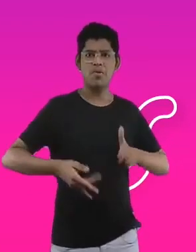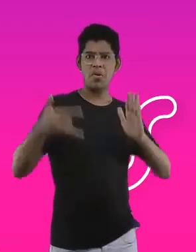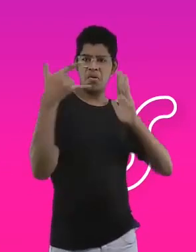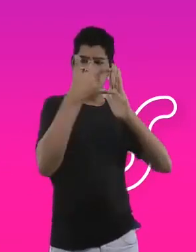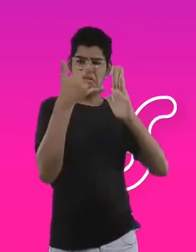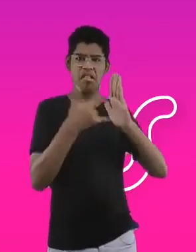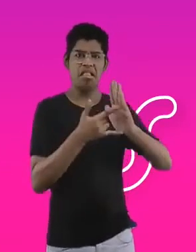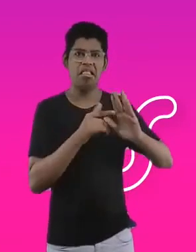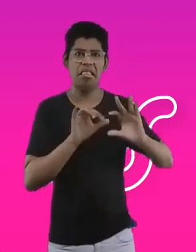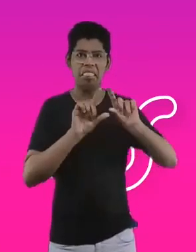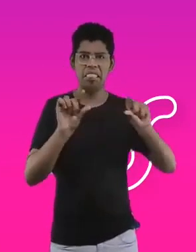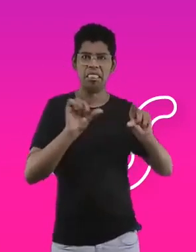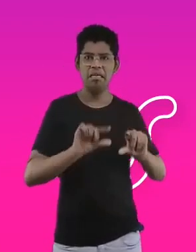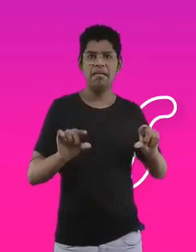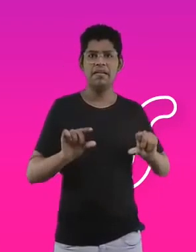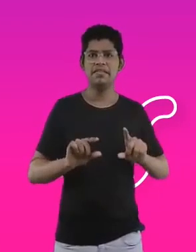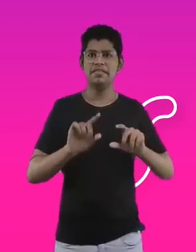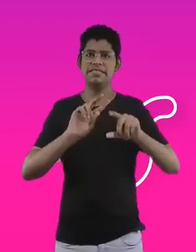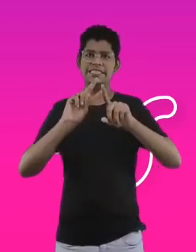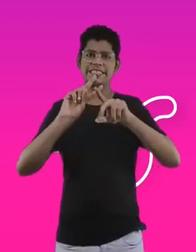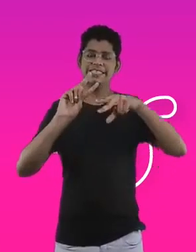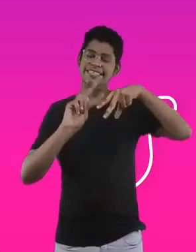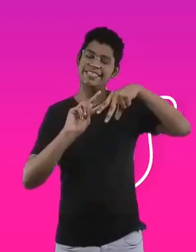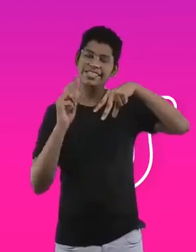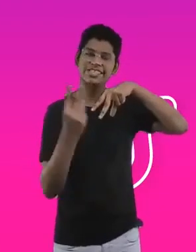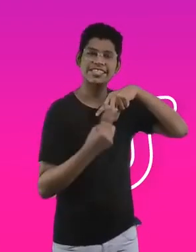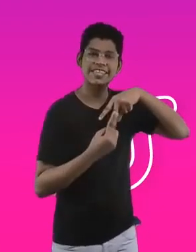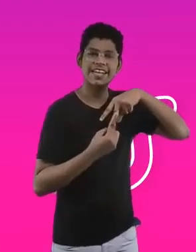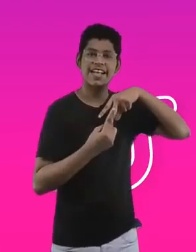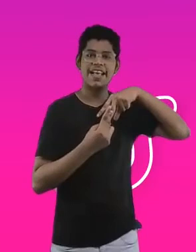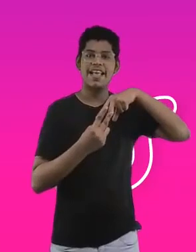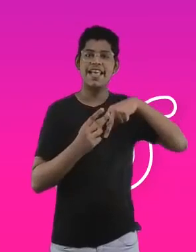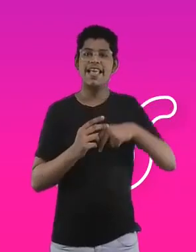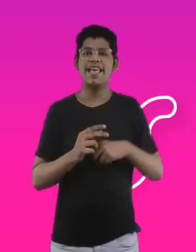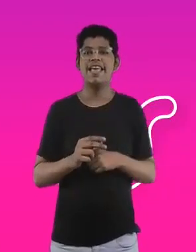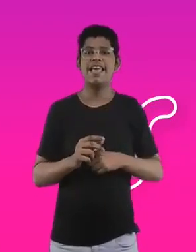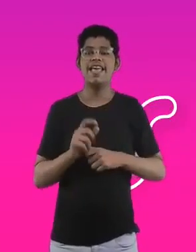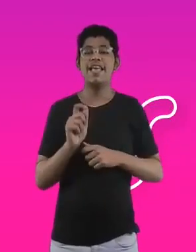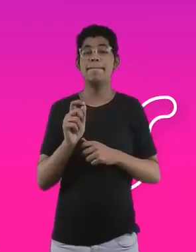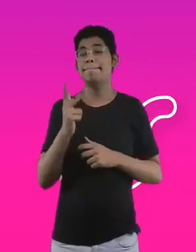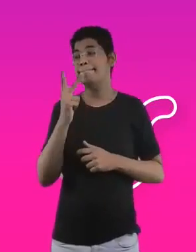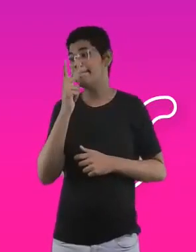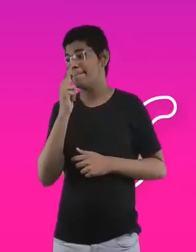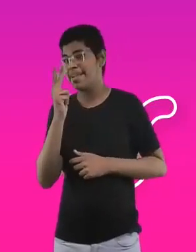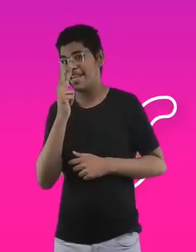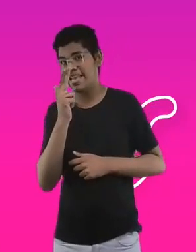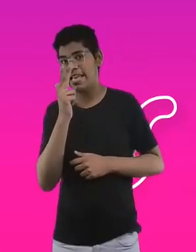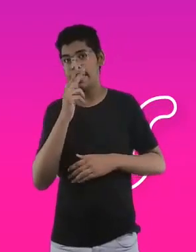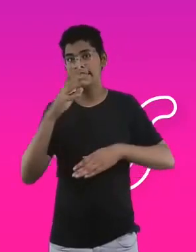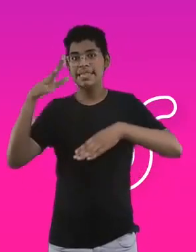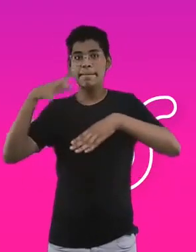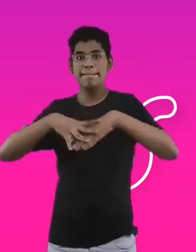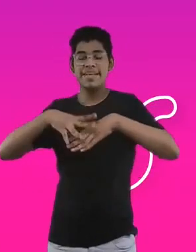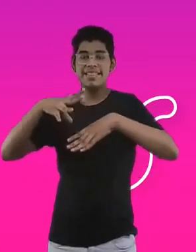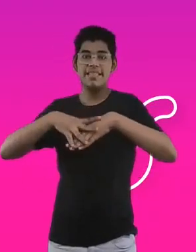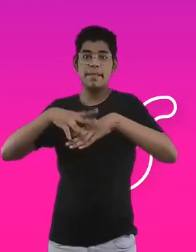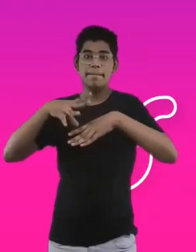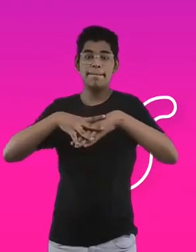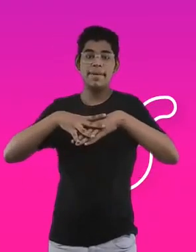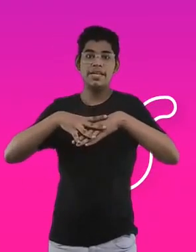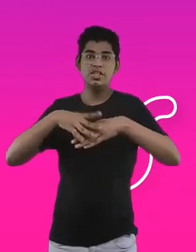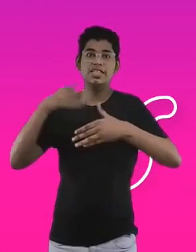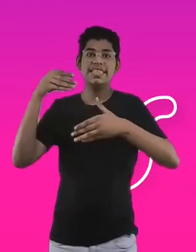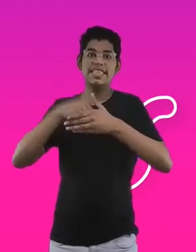é completamente semelhante a todas as perspectivas matemáticas dentro do culto de Ifá. Então,